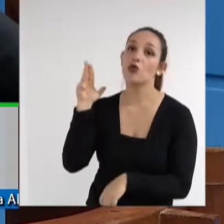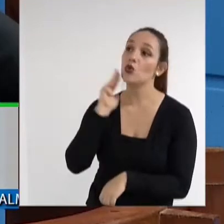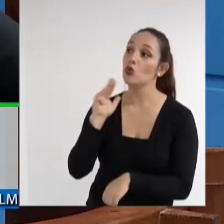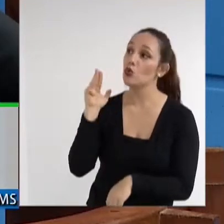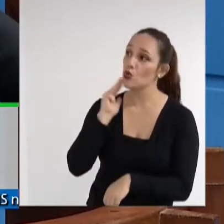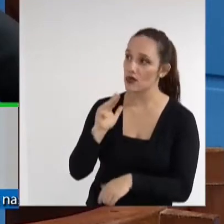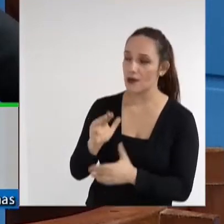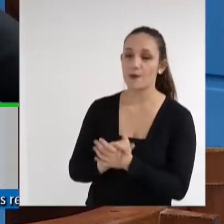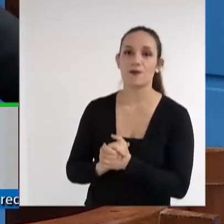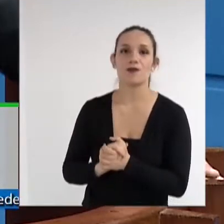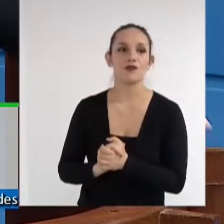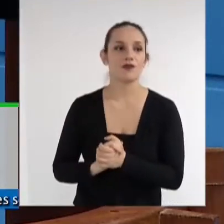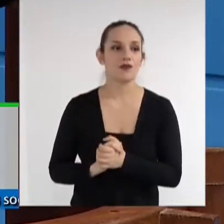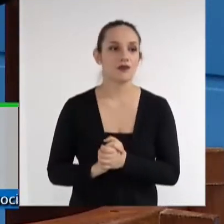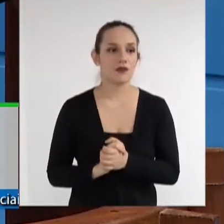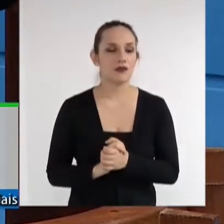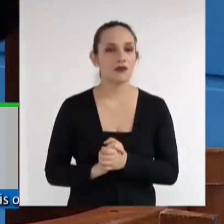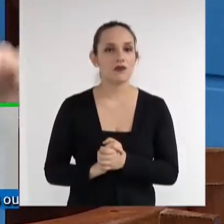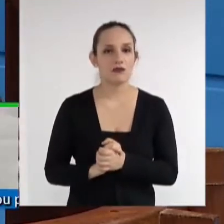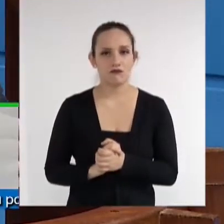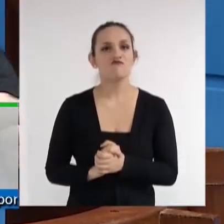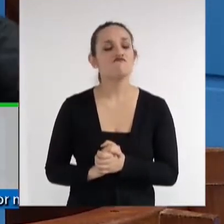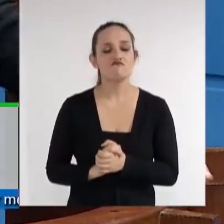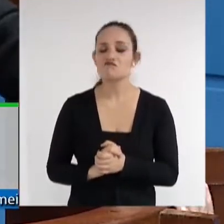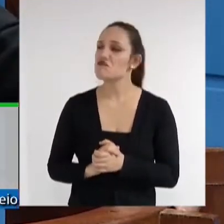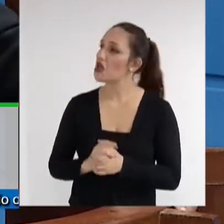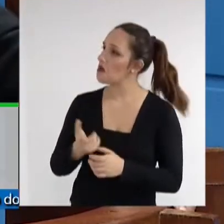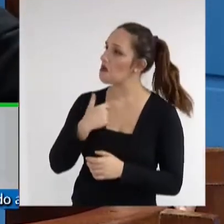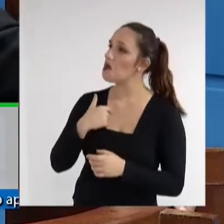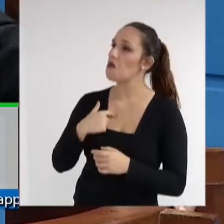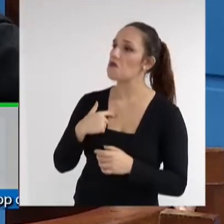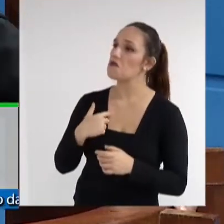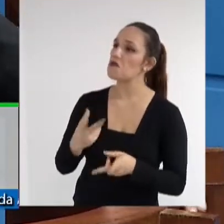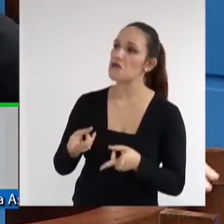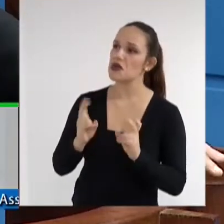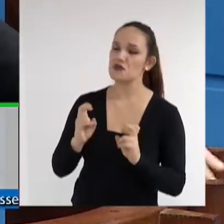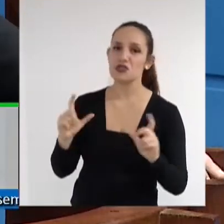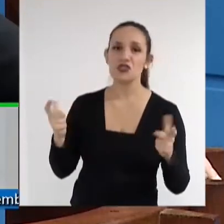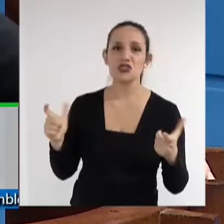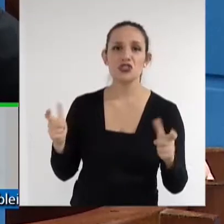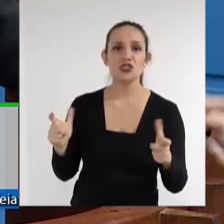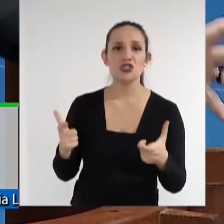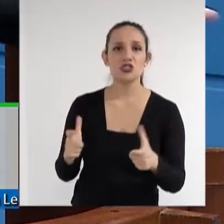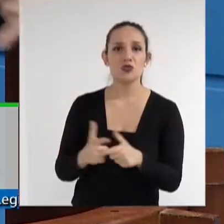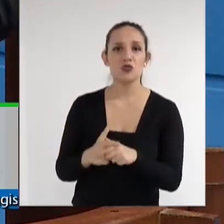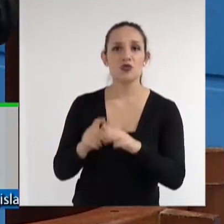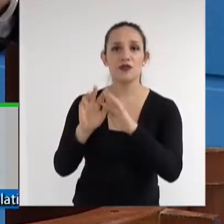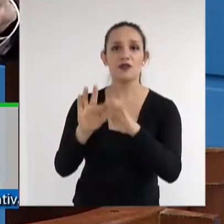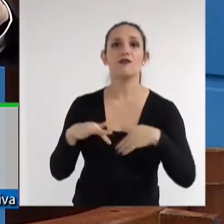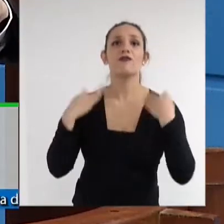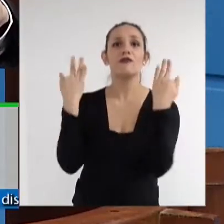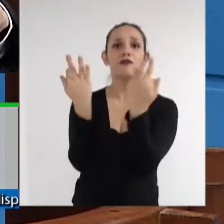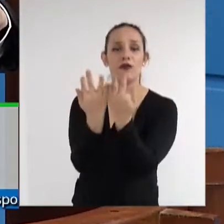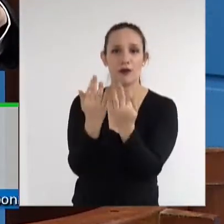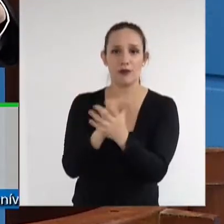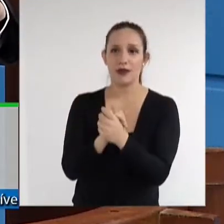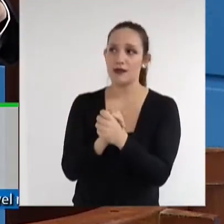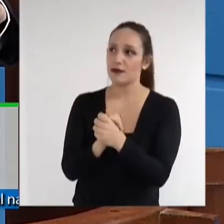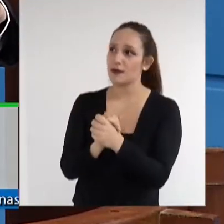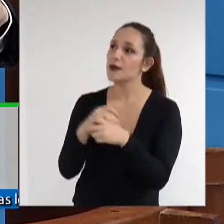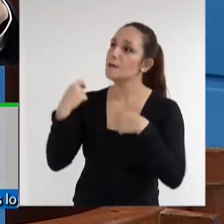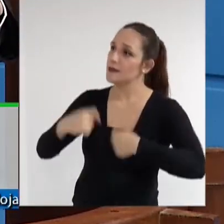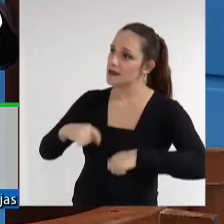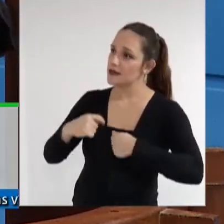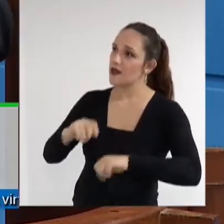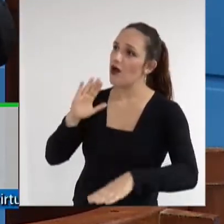sentiu uma redução drástica no número de famílias que eram assistidas